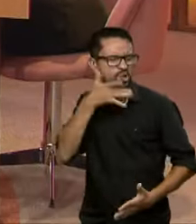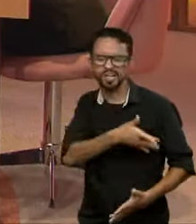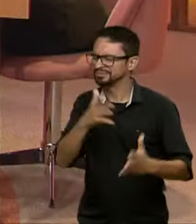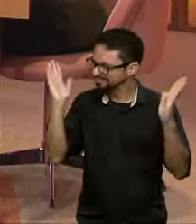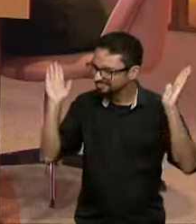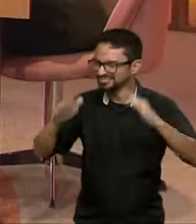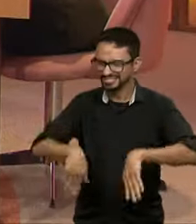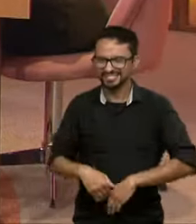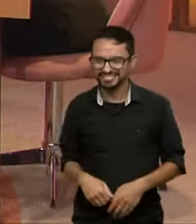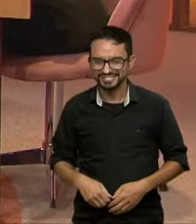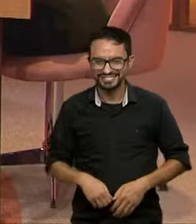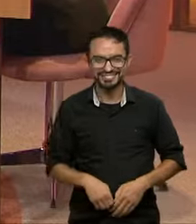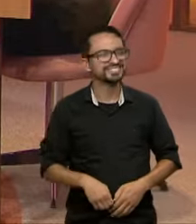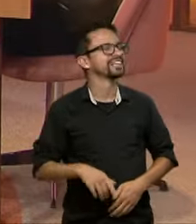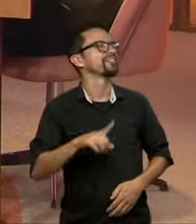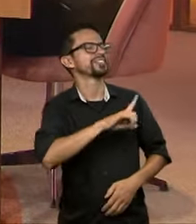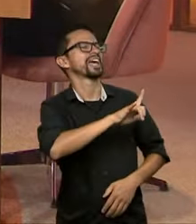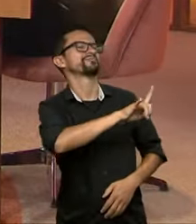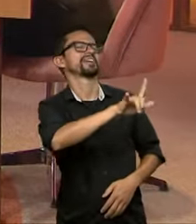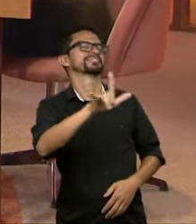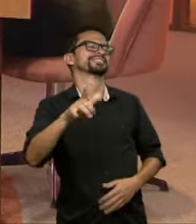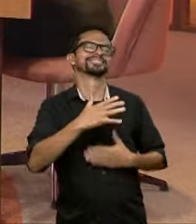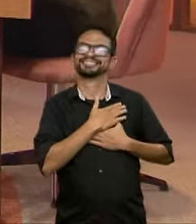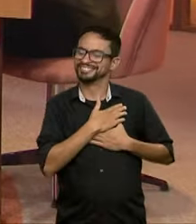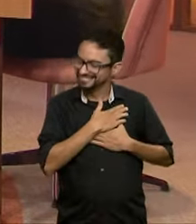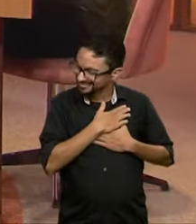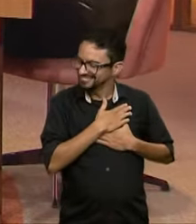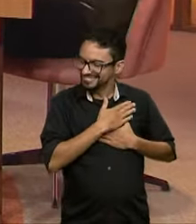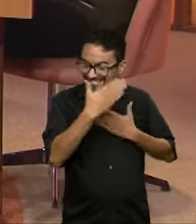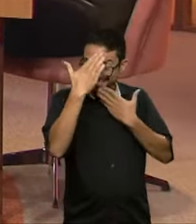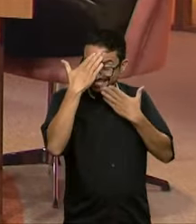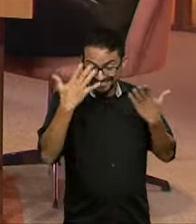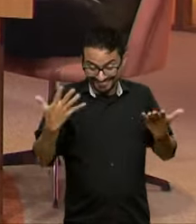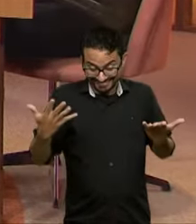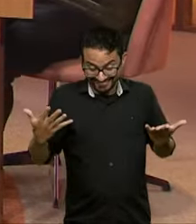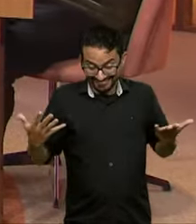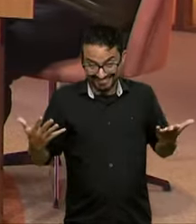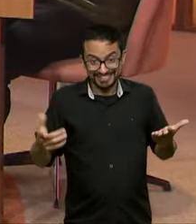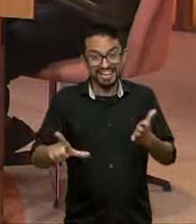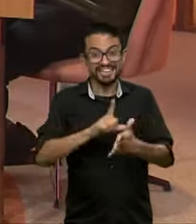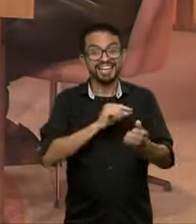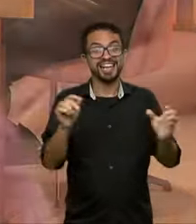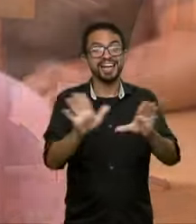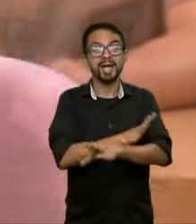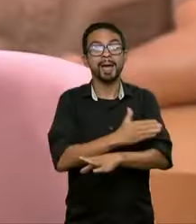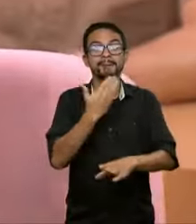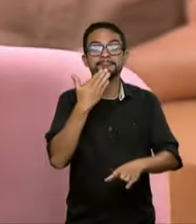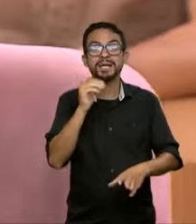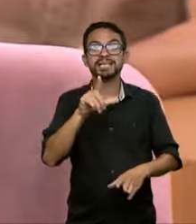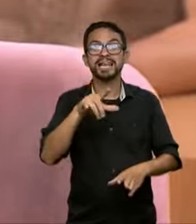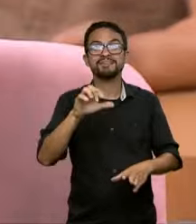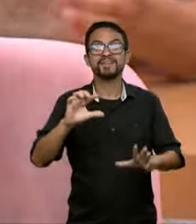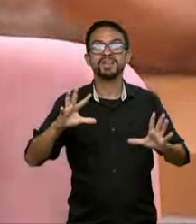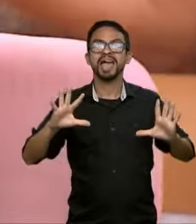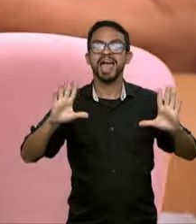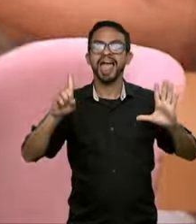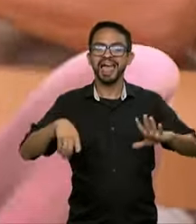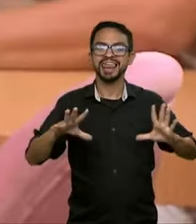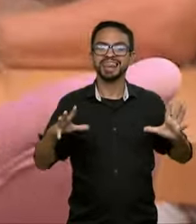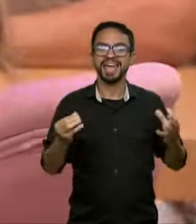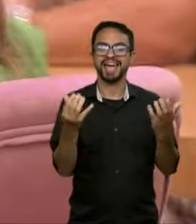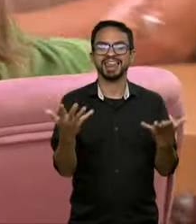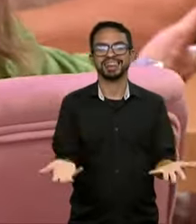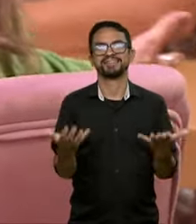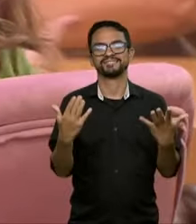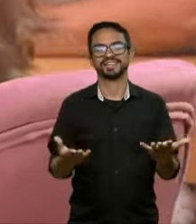maravilhosa. Meus amores, obrigada. Olha só. Ih, pra terminar, vou pedir pra Alice cantar tudo que for leve pro Caetano.